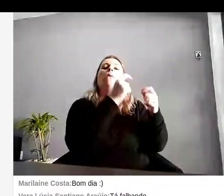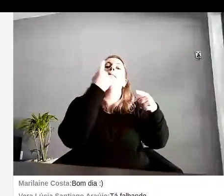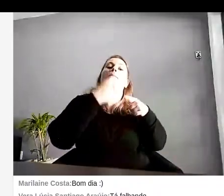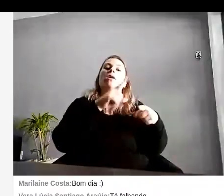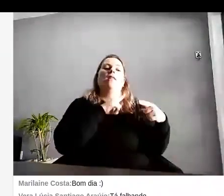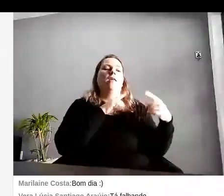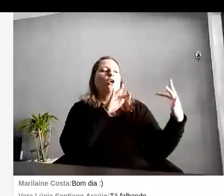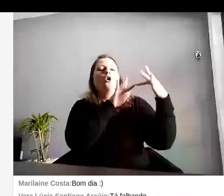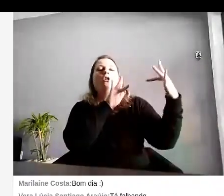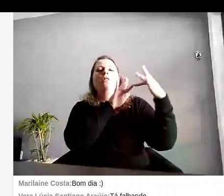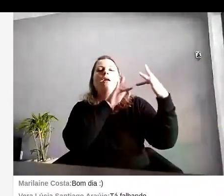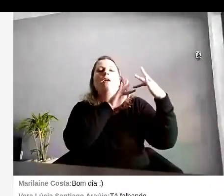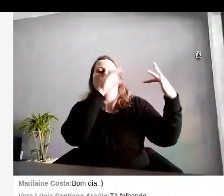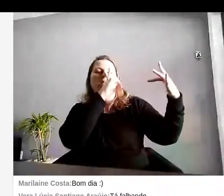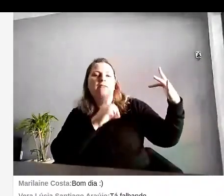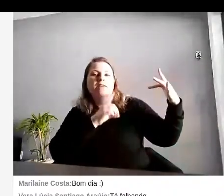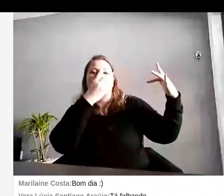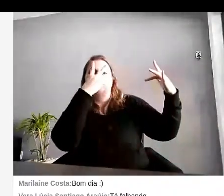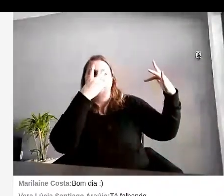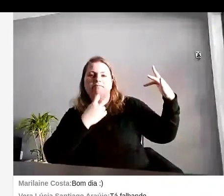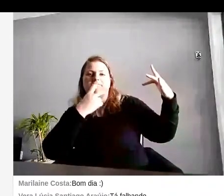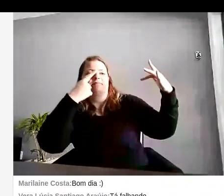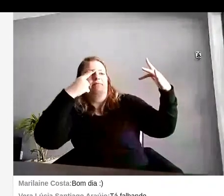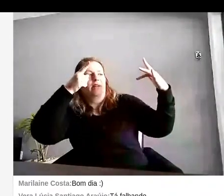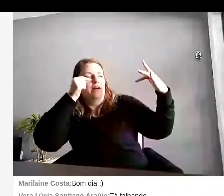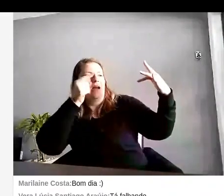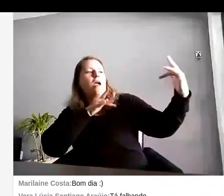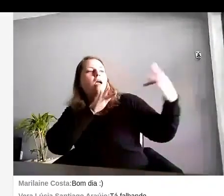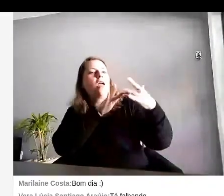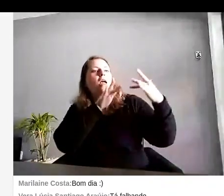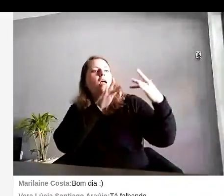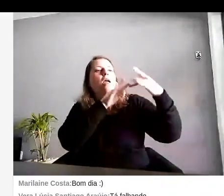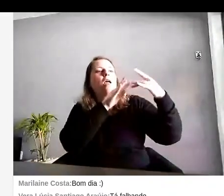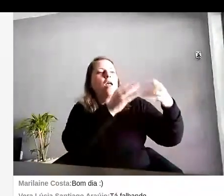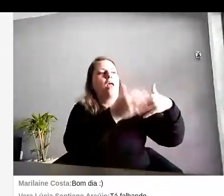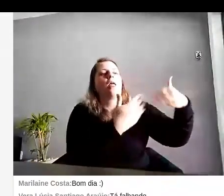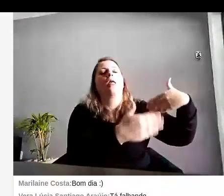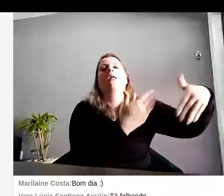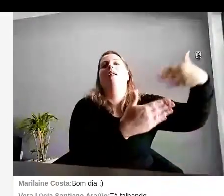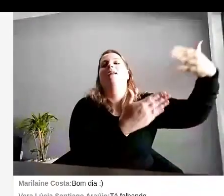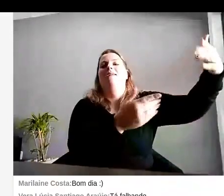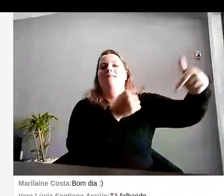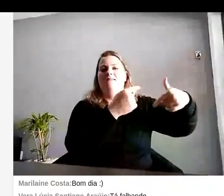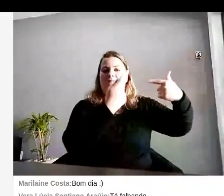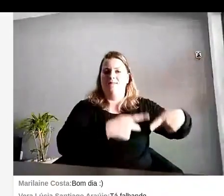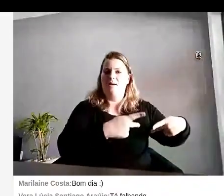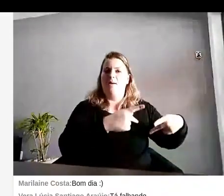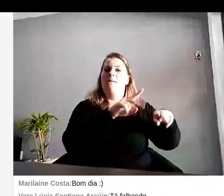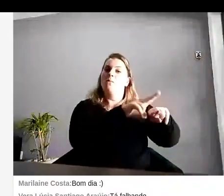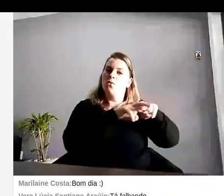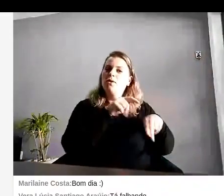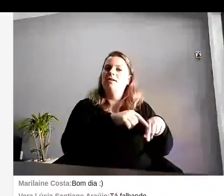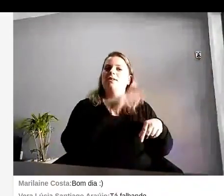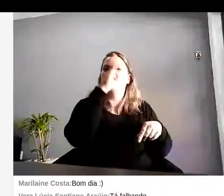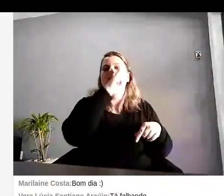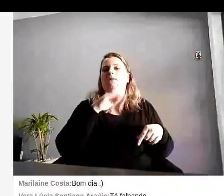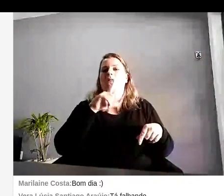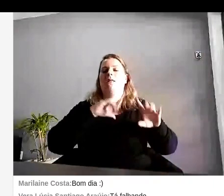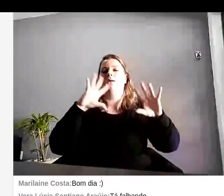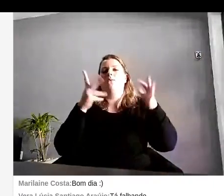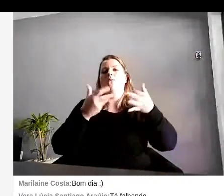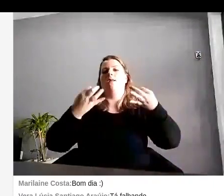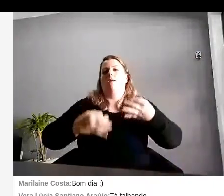público. Isso torna a audiodescrição brasileira muito qualificada, porque direta ou